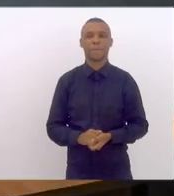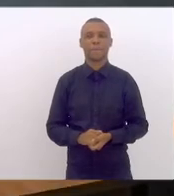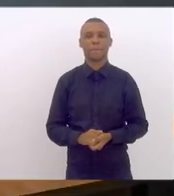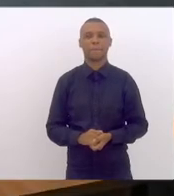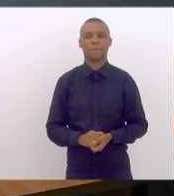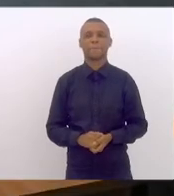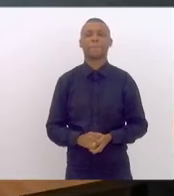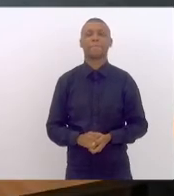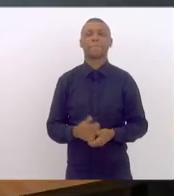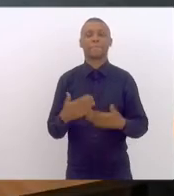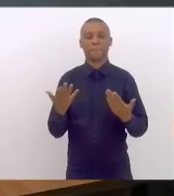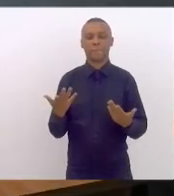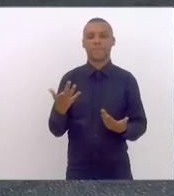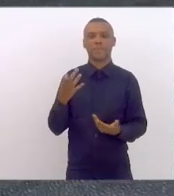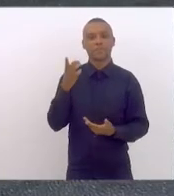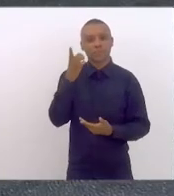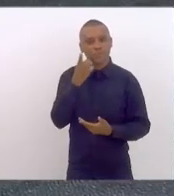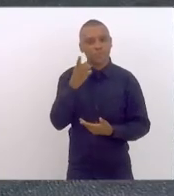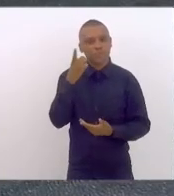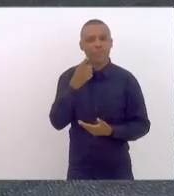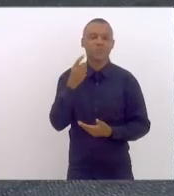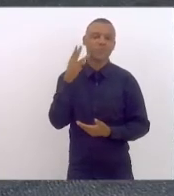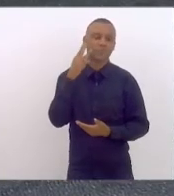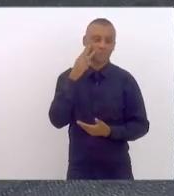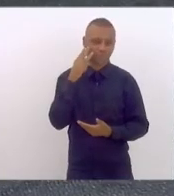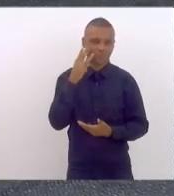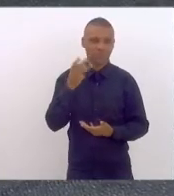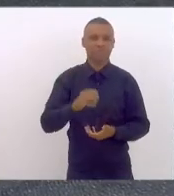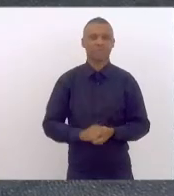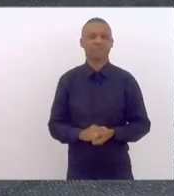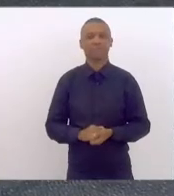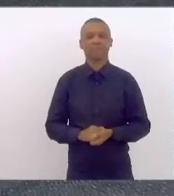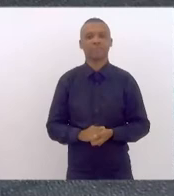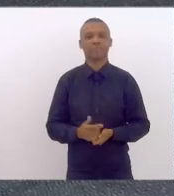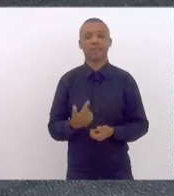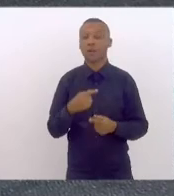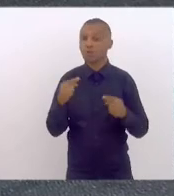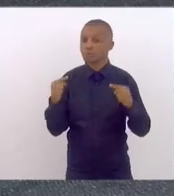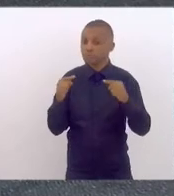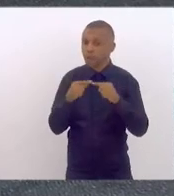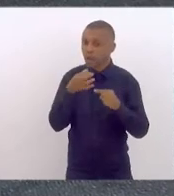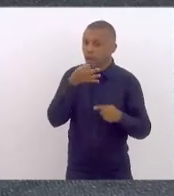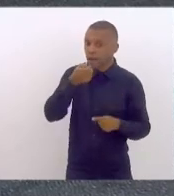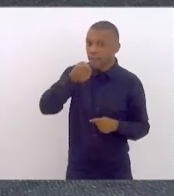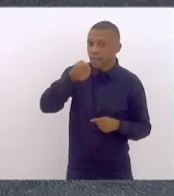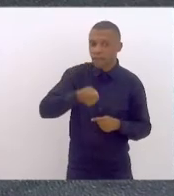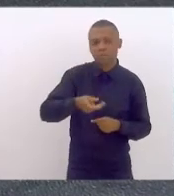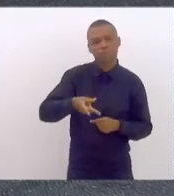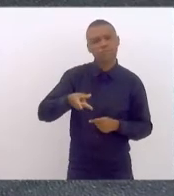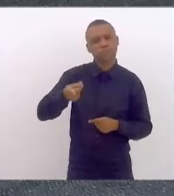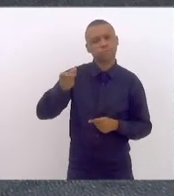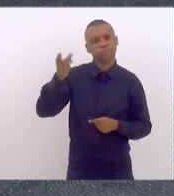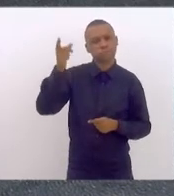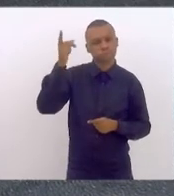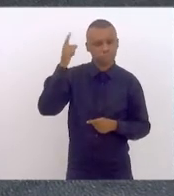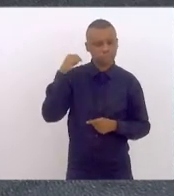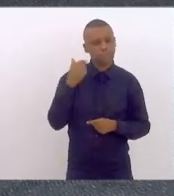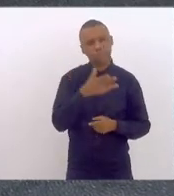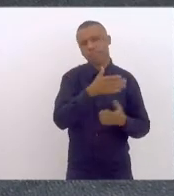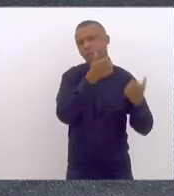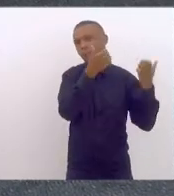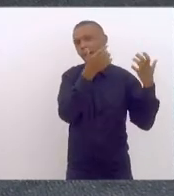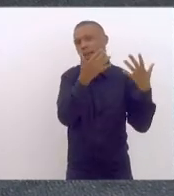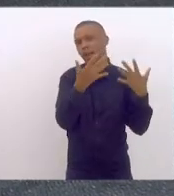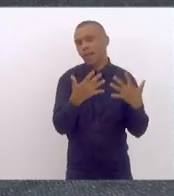Nobre Deputado Waldir Carneiro eu tenho afirmado há muito tempo e vossa excelência abordou ainda